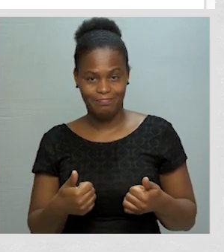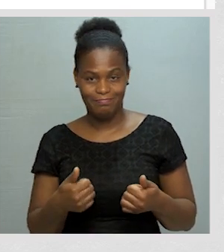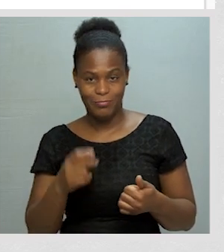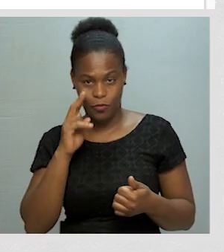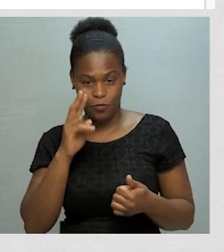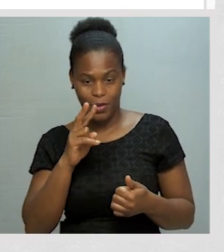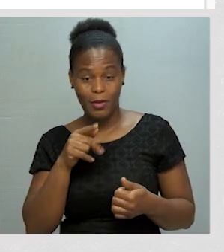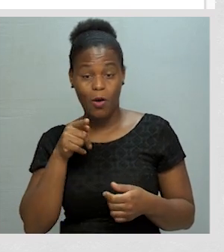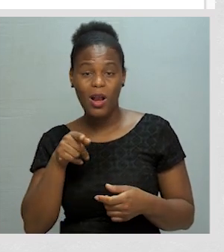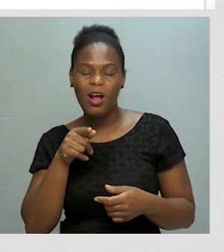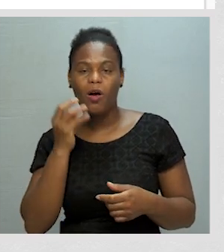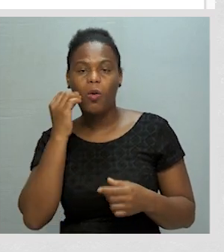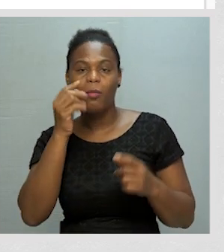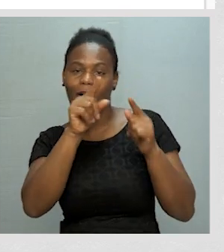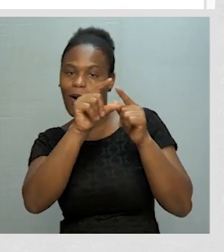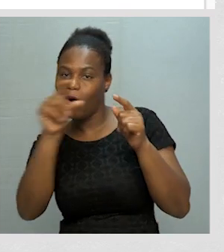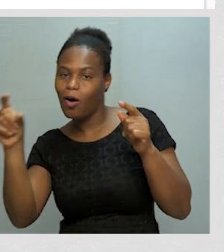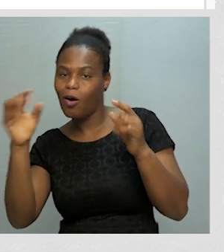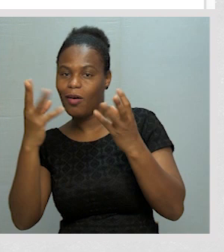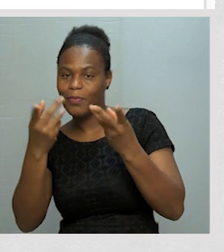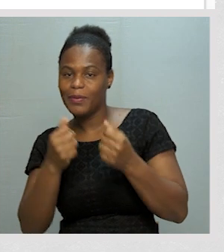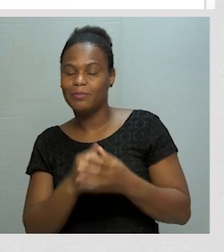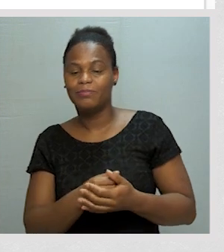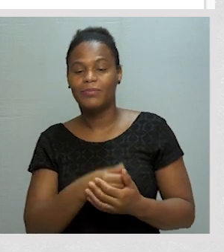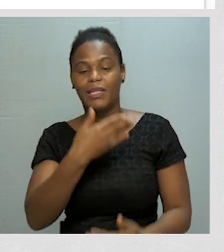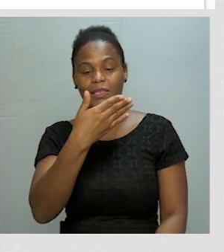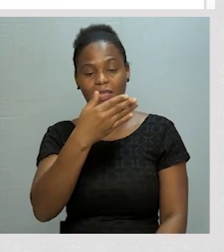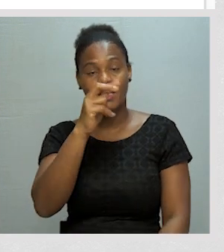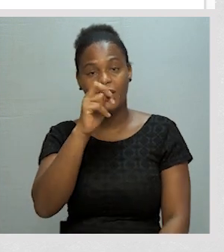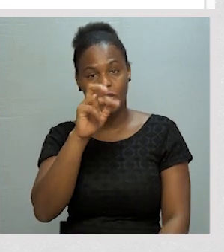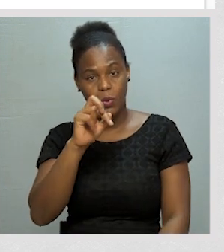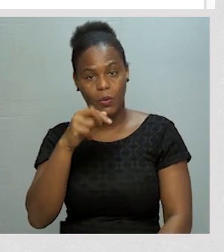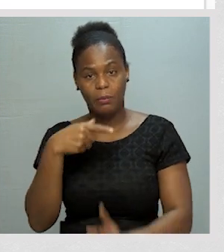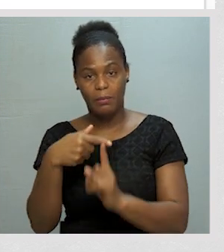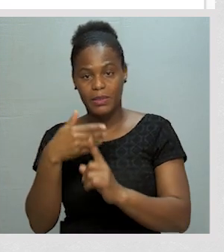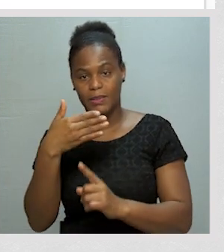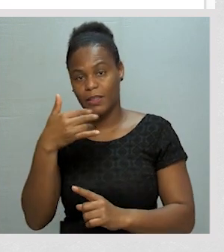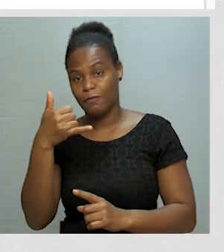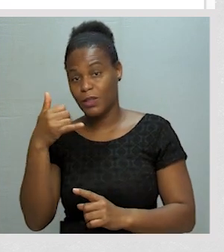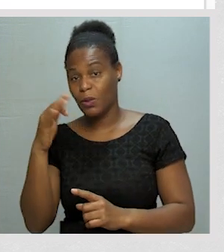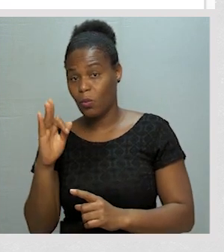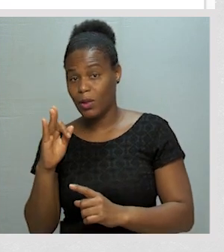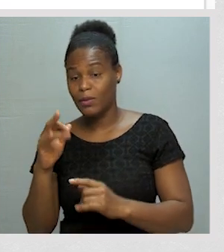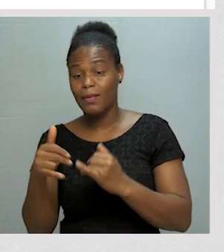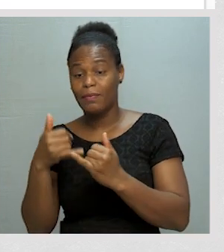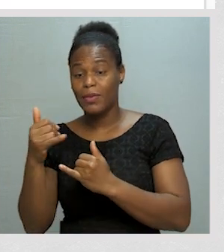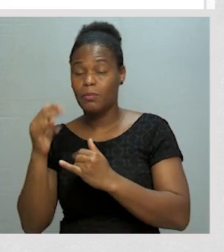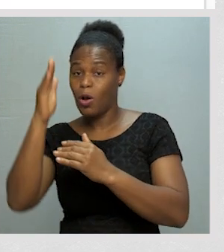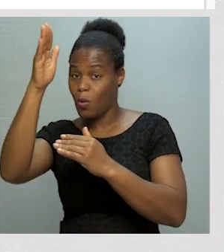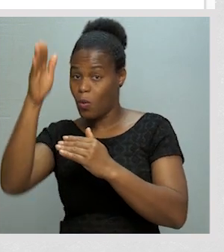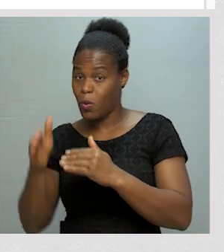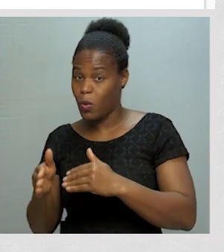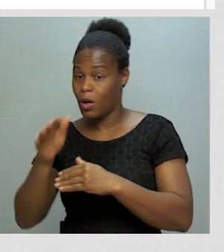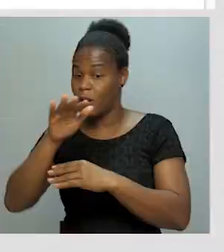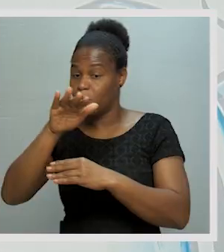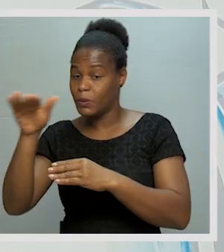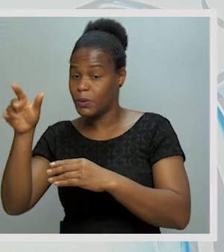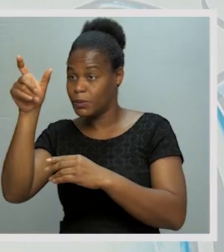indicação, operação e no final sempre temos que dar a resposta. Dados, 138